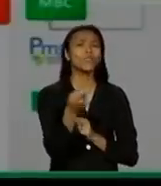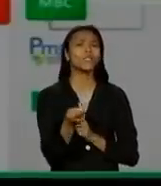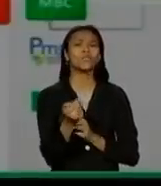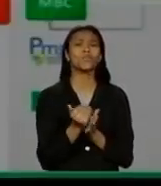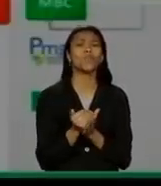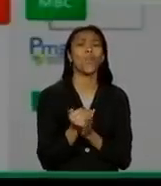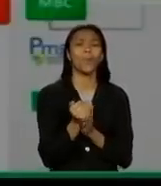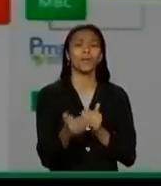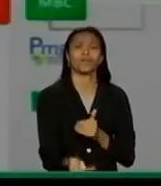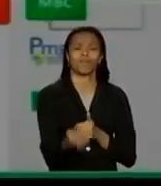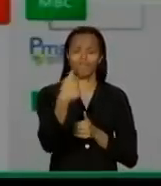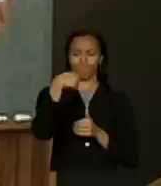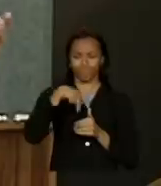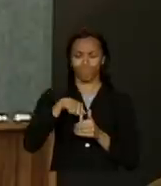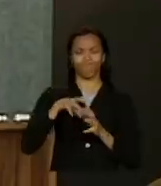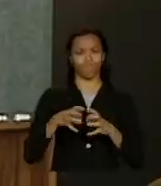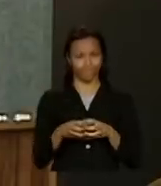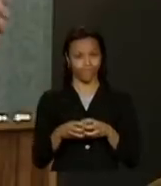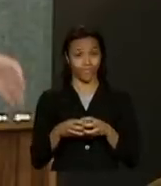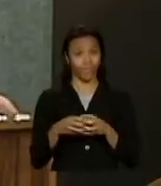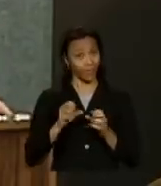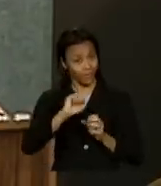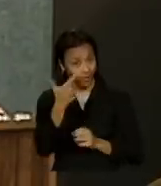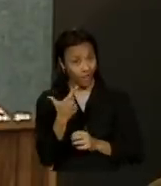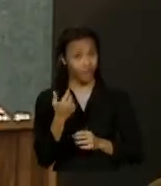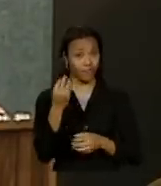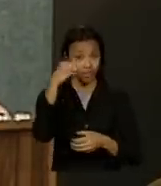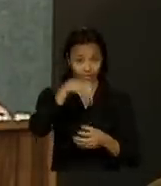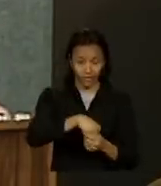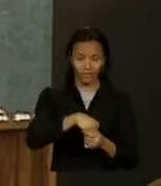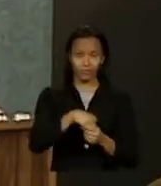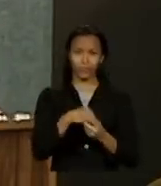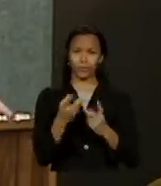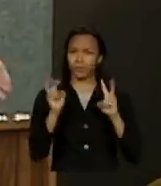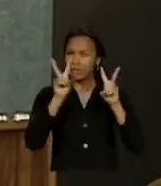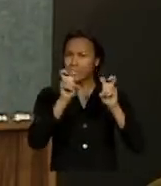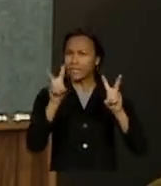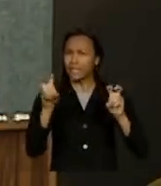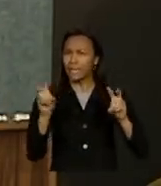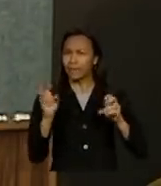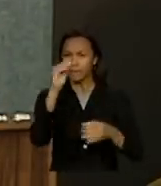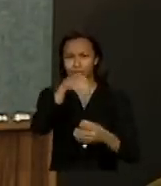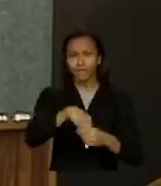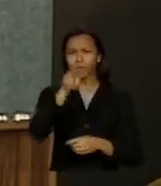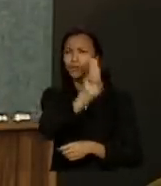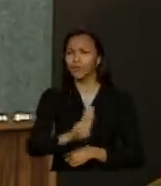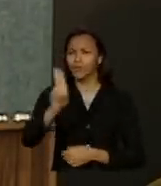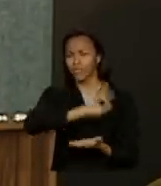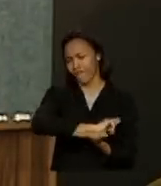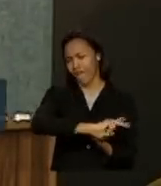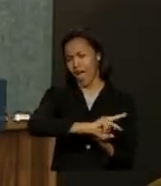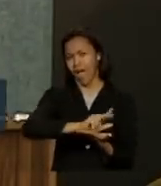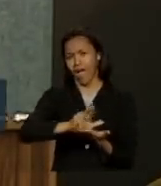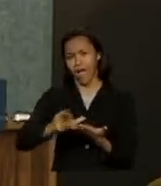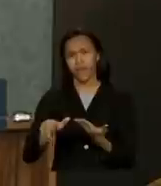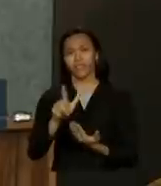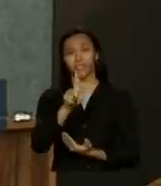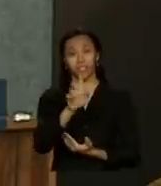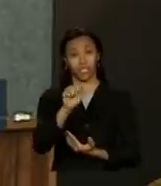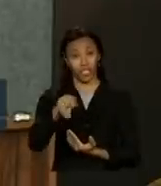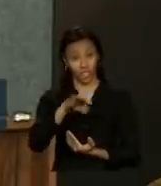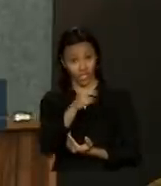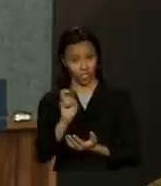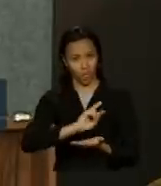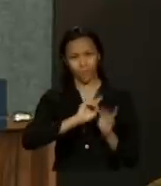essa tecnologia Lógico que a academia Mundial trata os temas de gestão nas mais diversas áreas mas